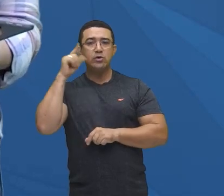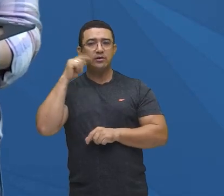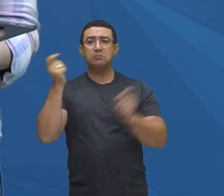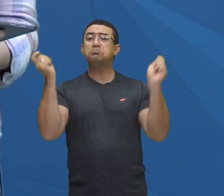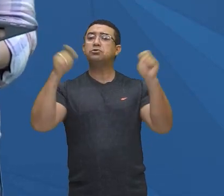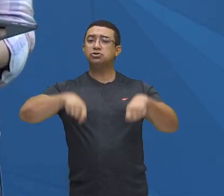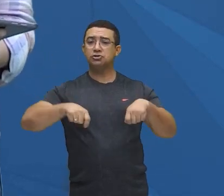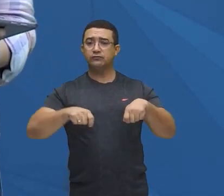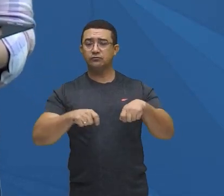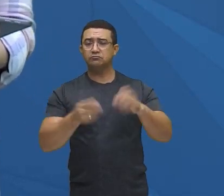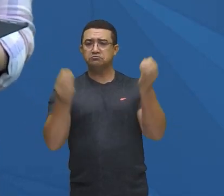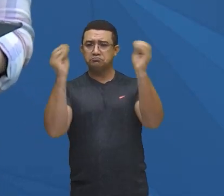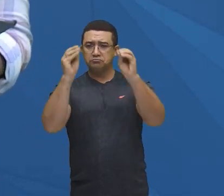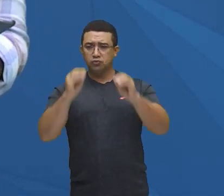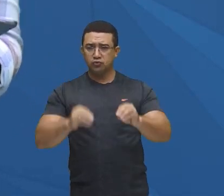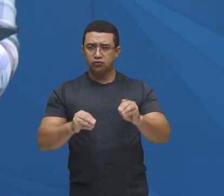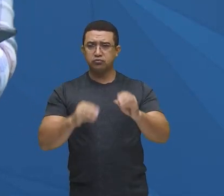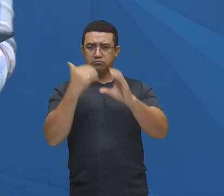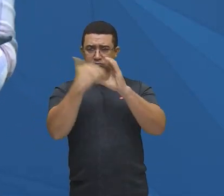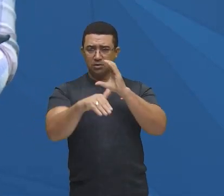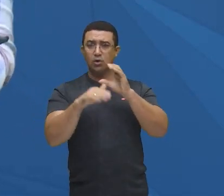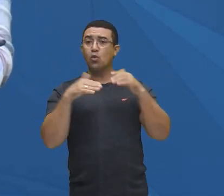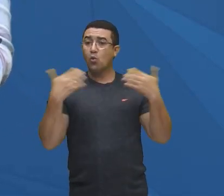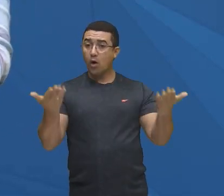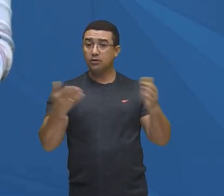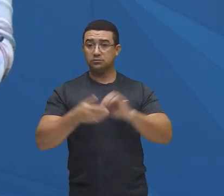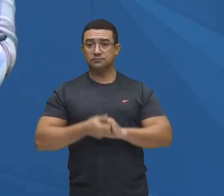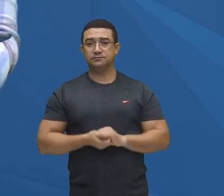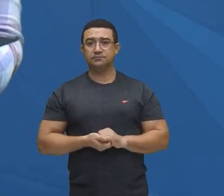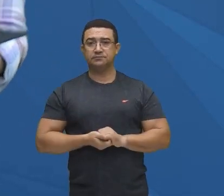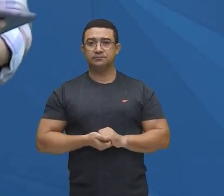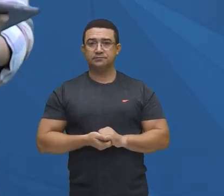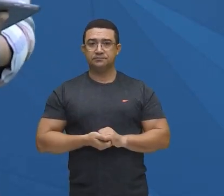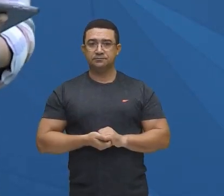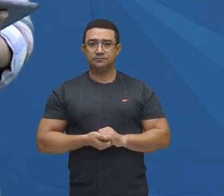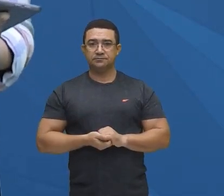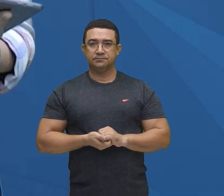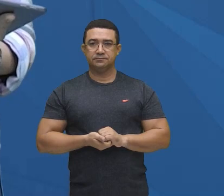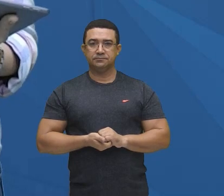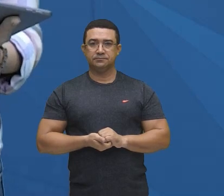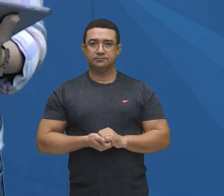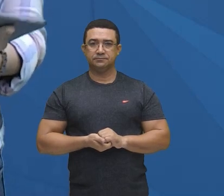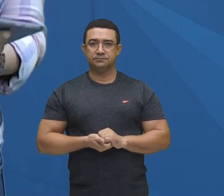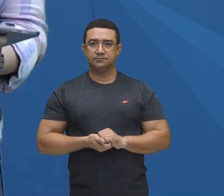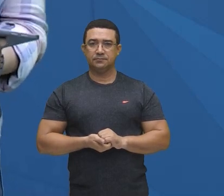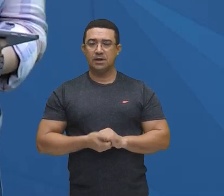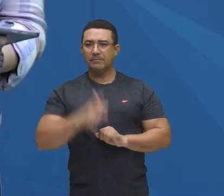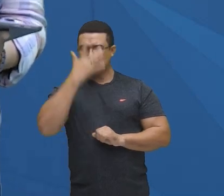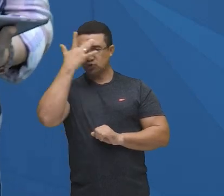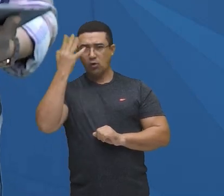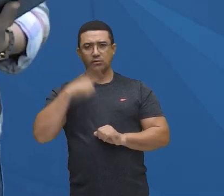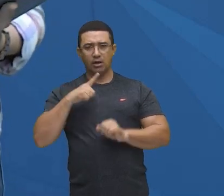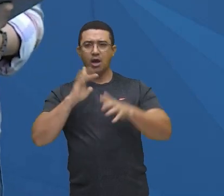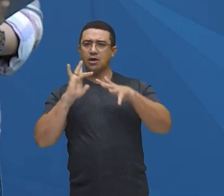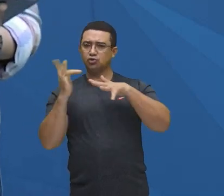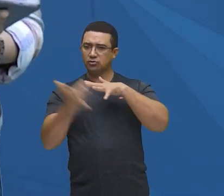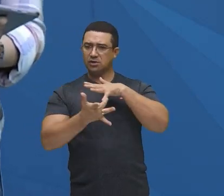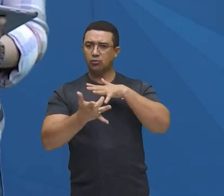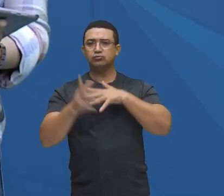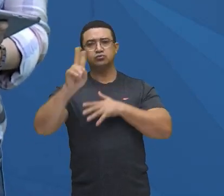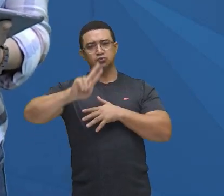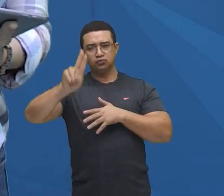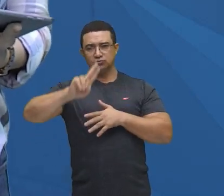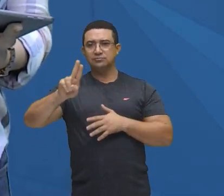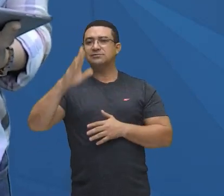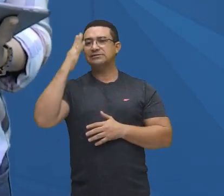possível ser inserido numa mensagem do Twitter, né, que a gente chama de tweet. Quem tem rede social, né, que é o Twitter, usa bastante para